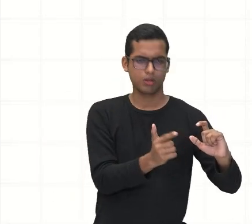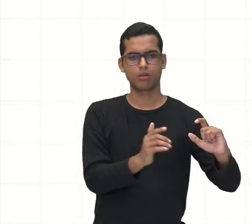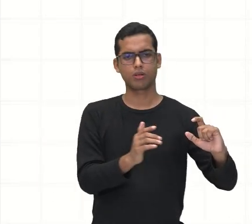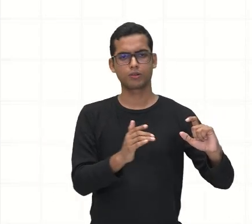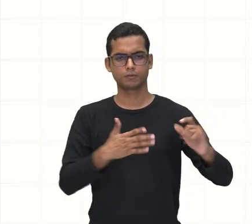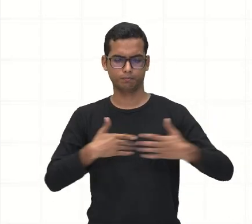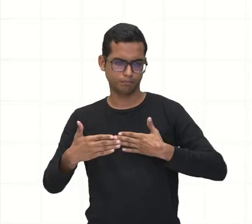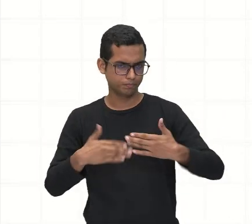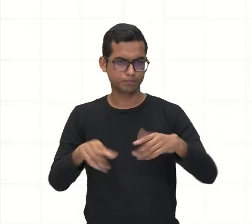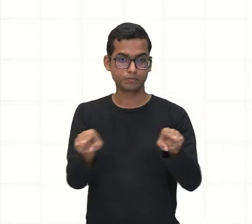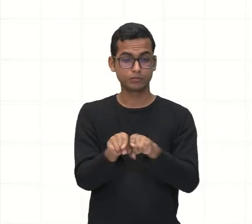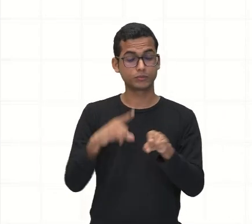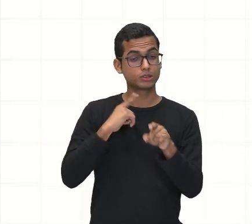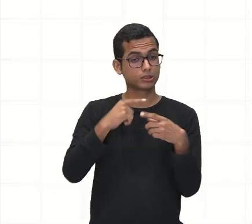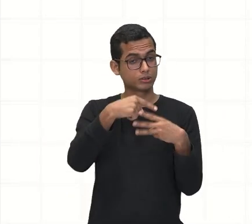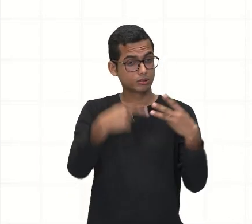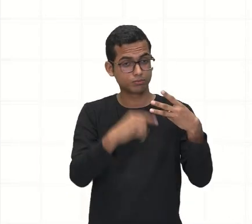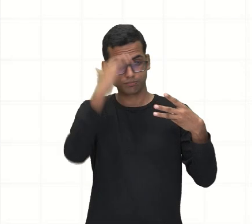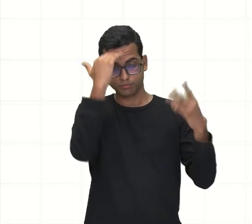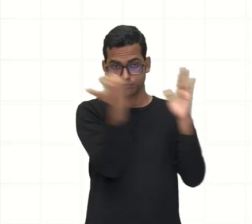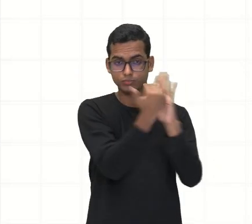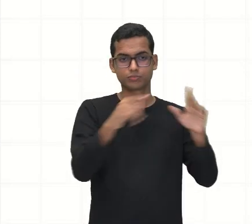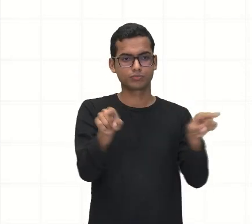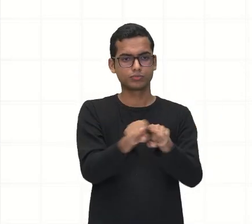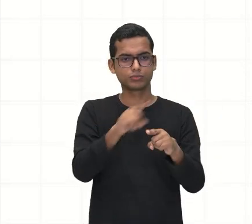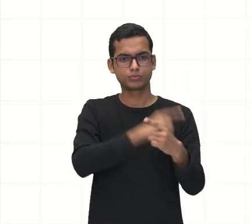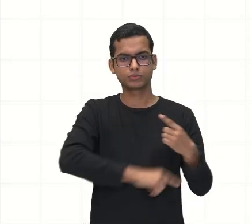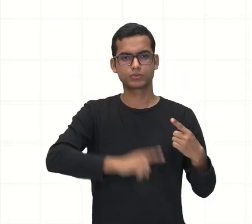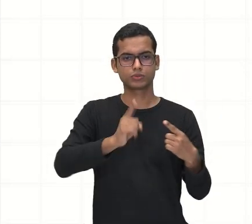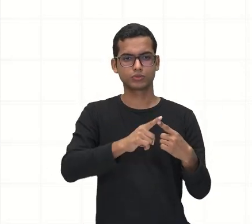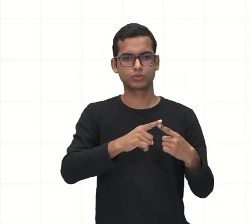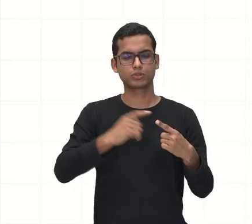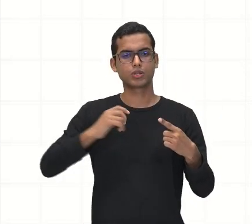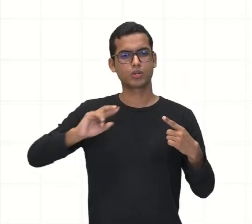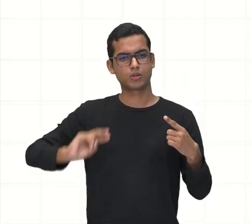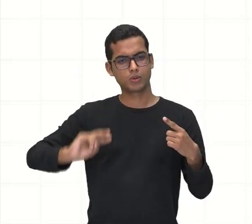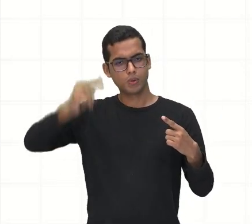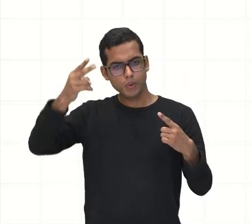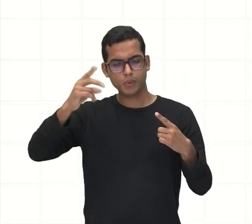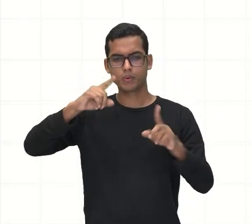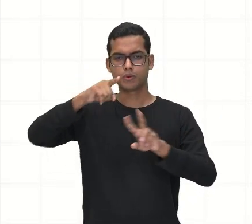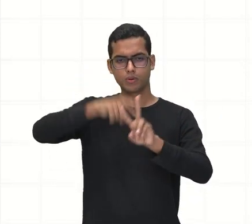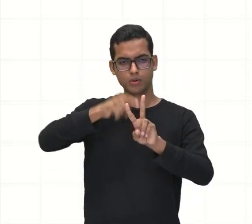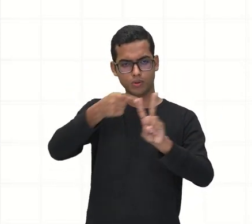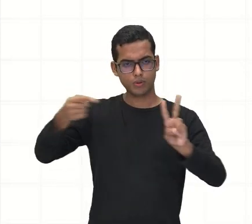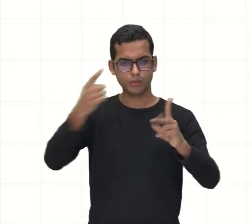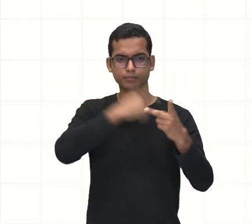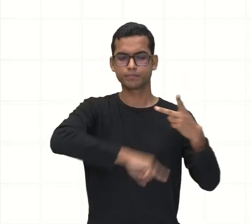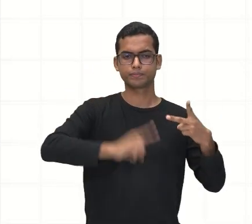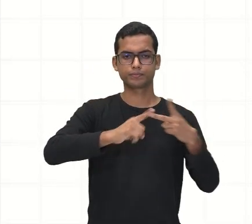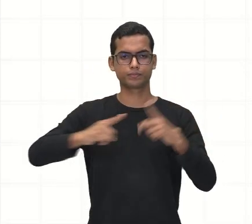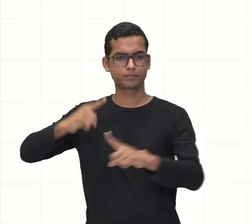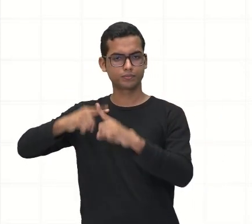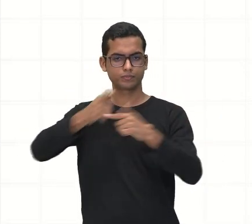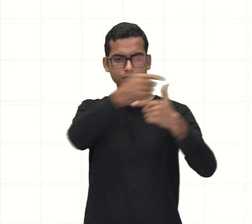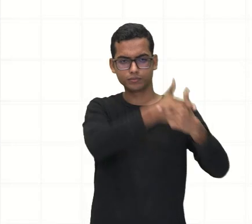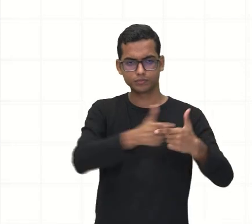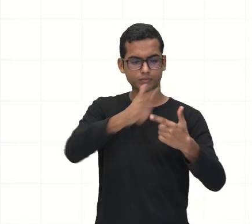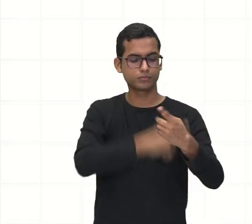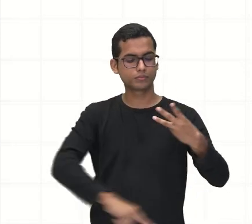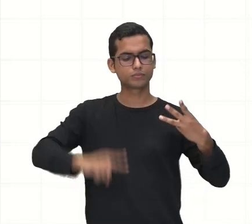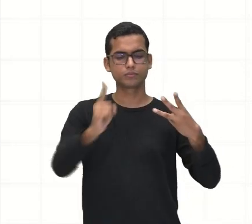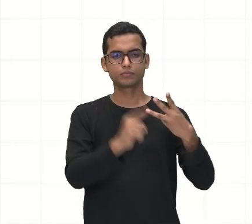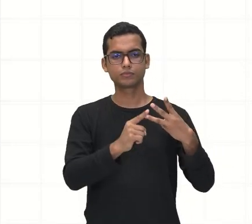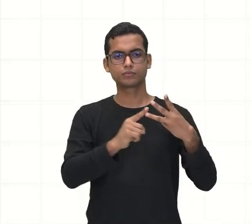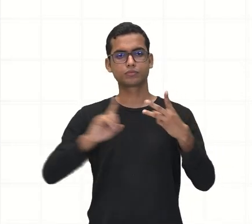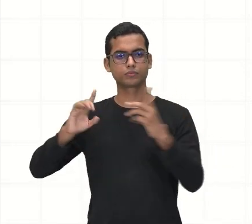Primeiro reserve potenciação e radiciação, depois multiplicação e divisão, ou divisão, e por último